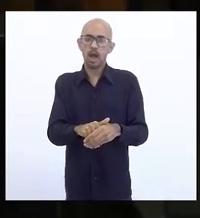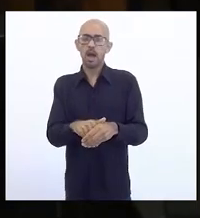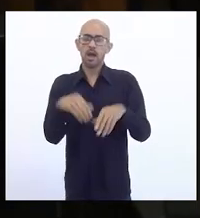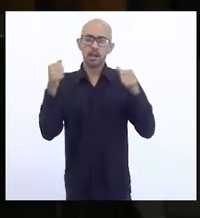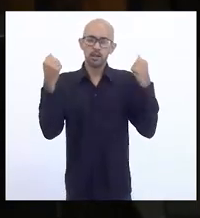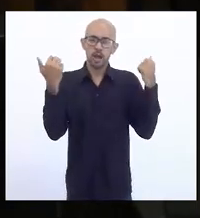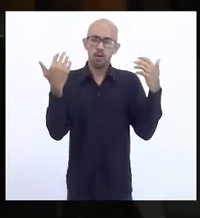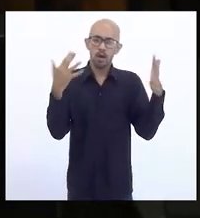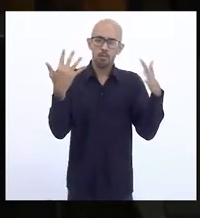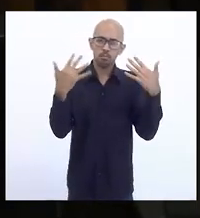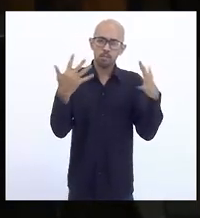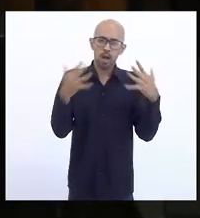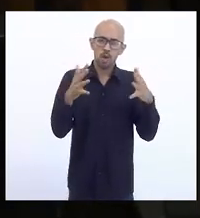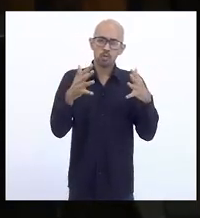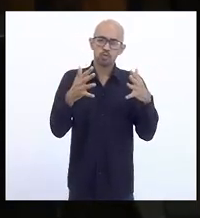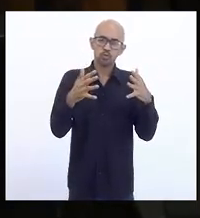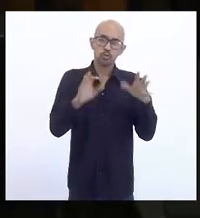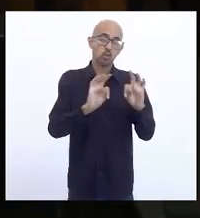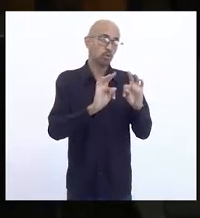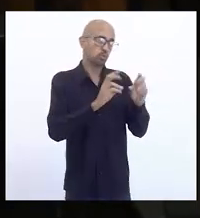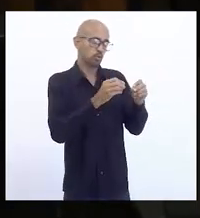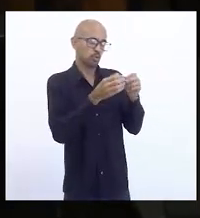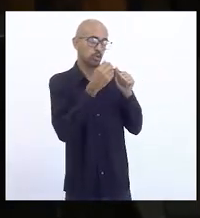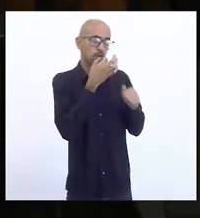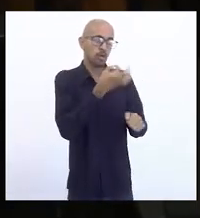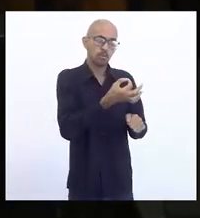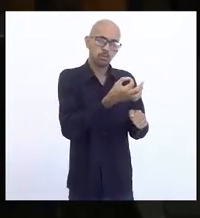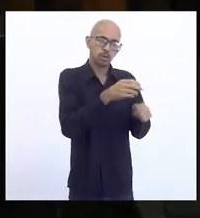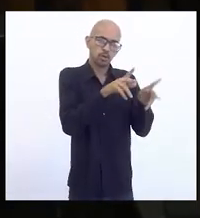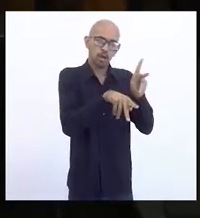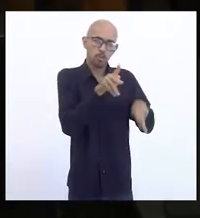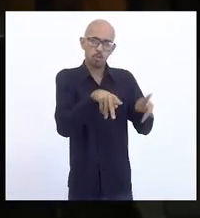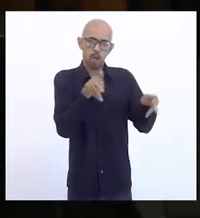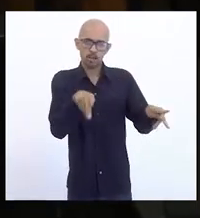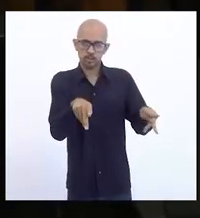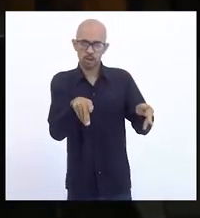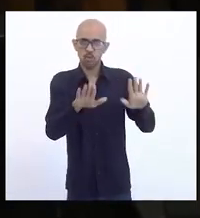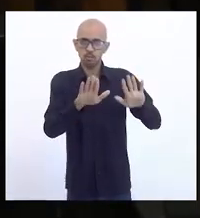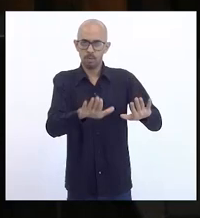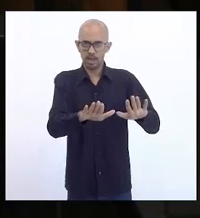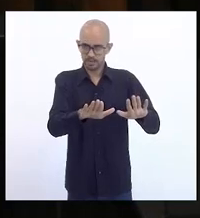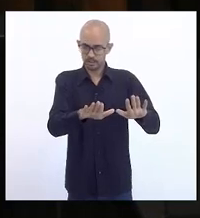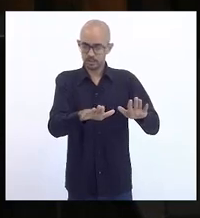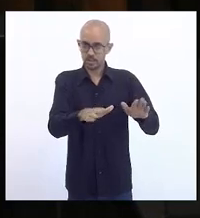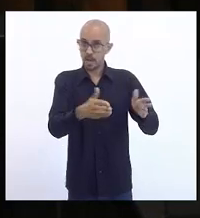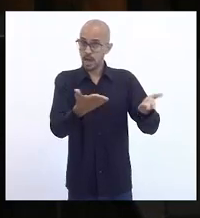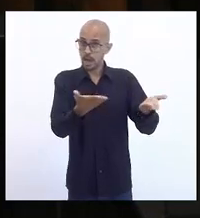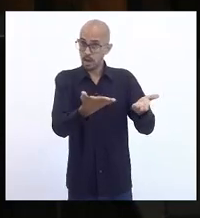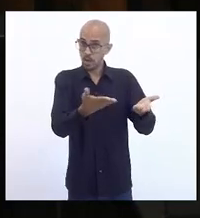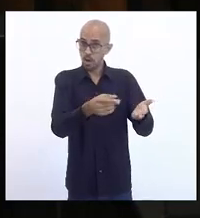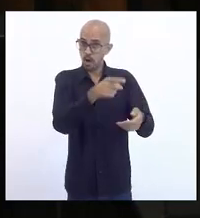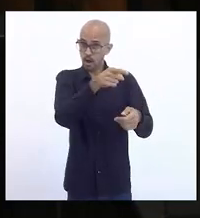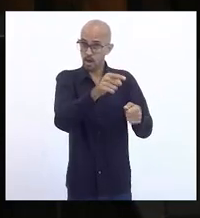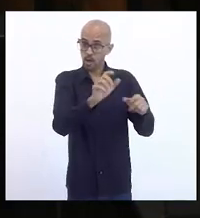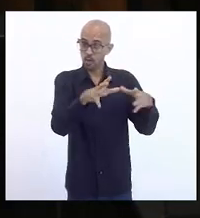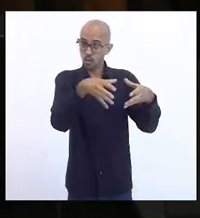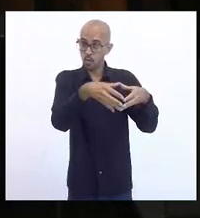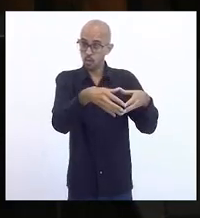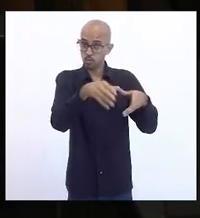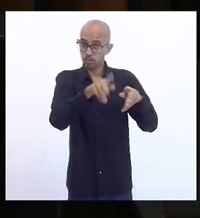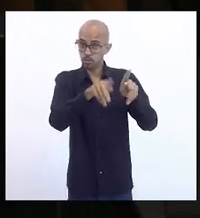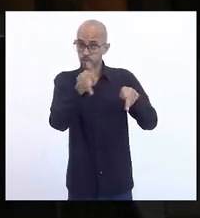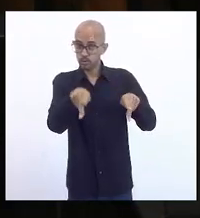aplauso daqueles que têm voto, que é a população. Mas, nesse caso específico, o corpo docente